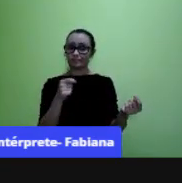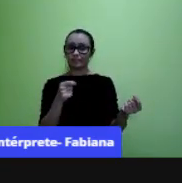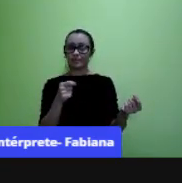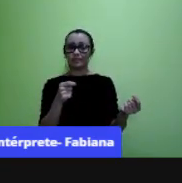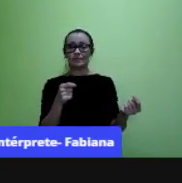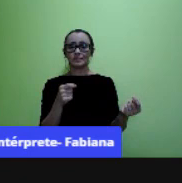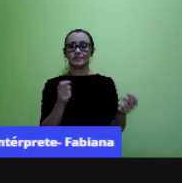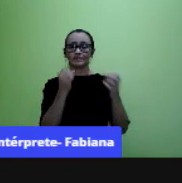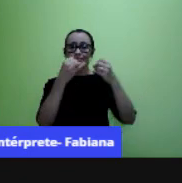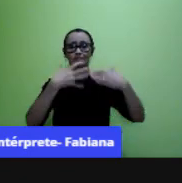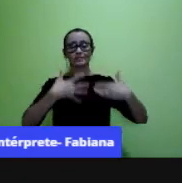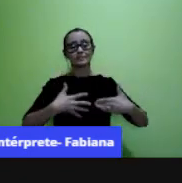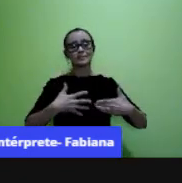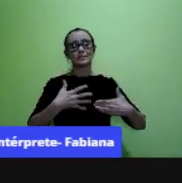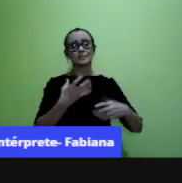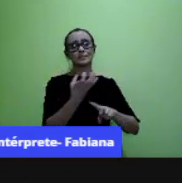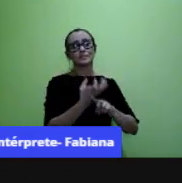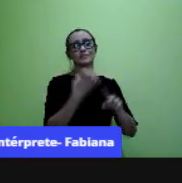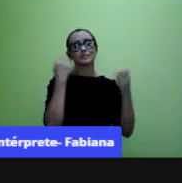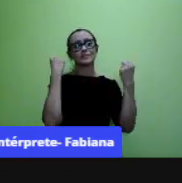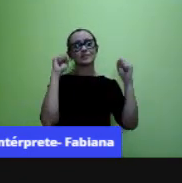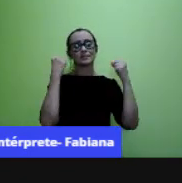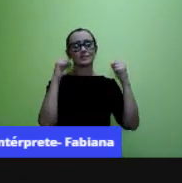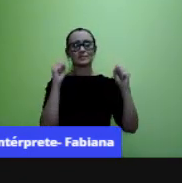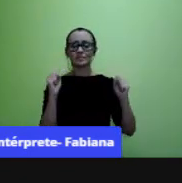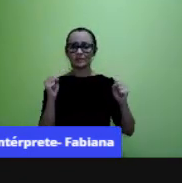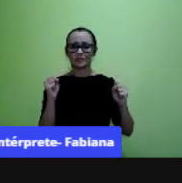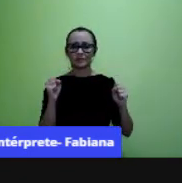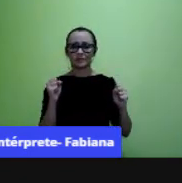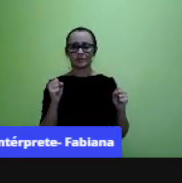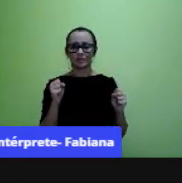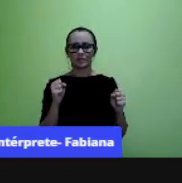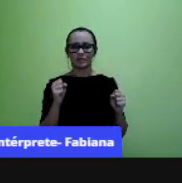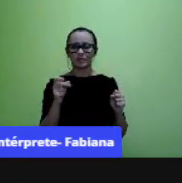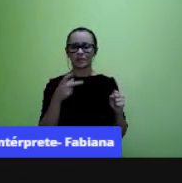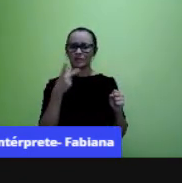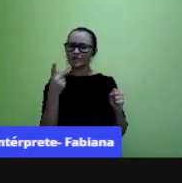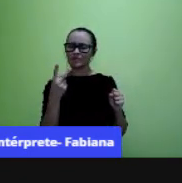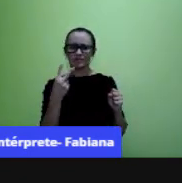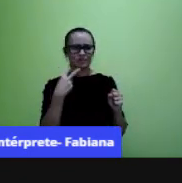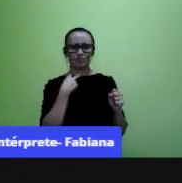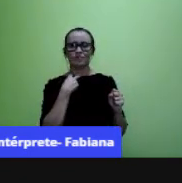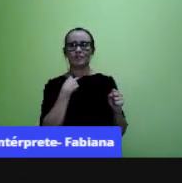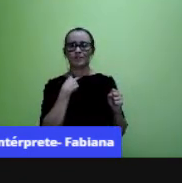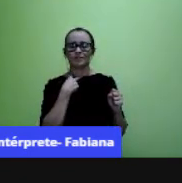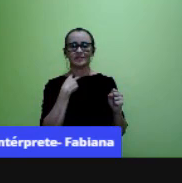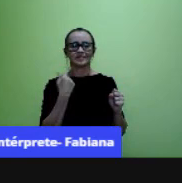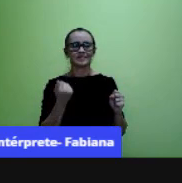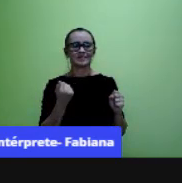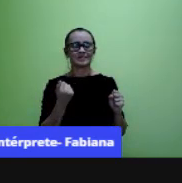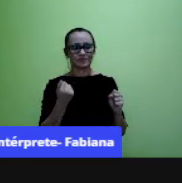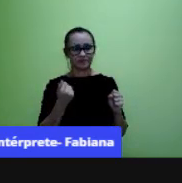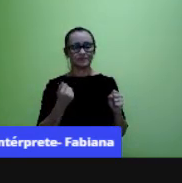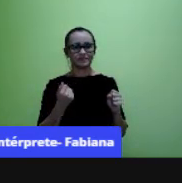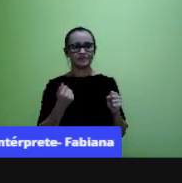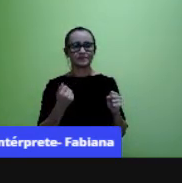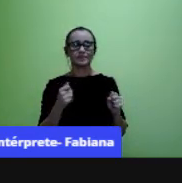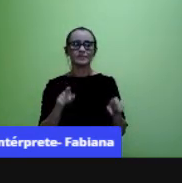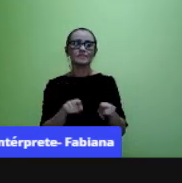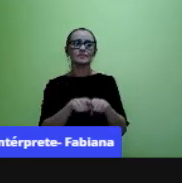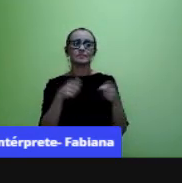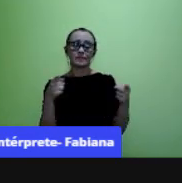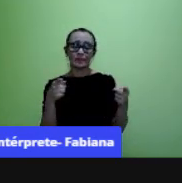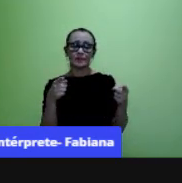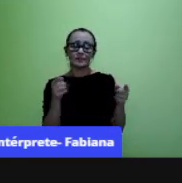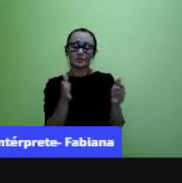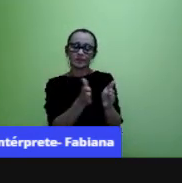do movimento, mas nós não falamos que você não pode trabalhar com desenho escrita. Só que para